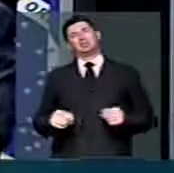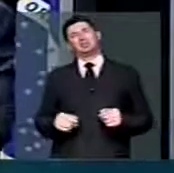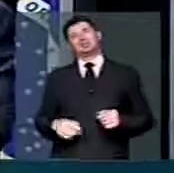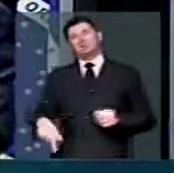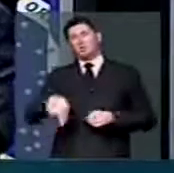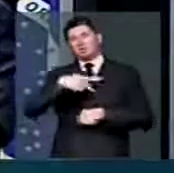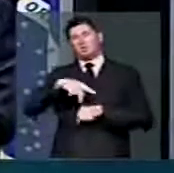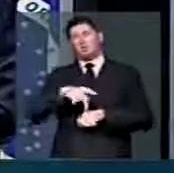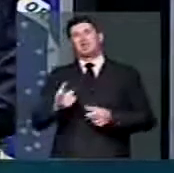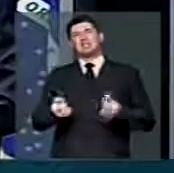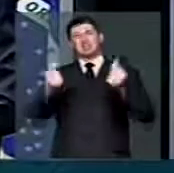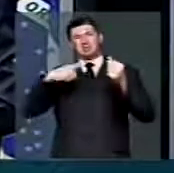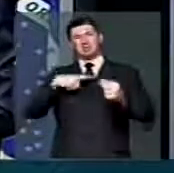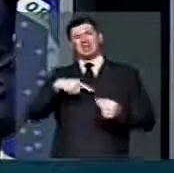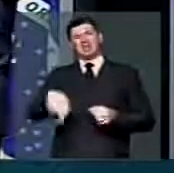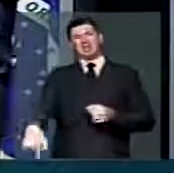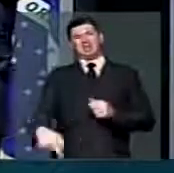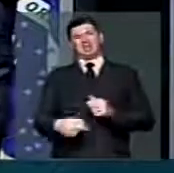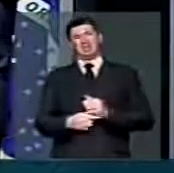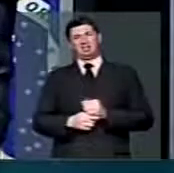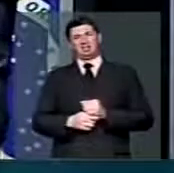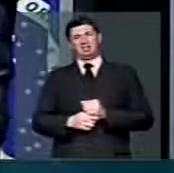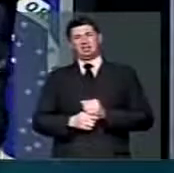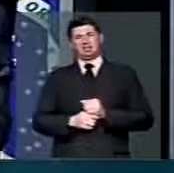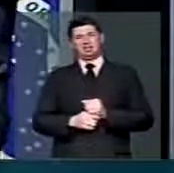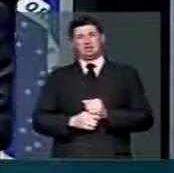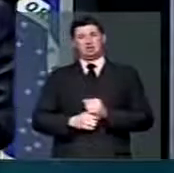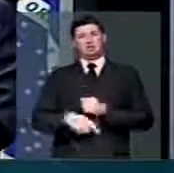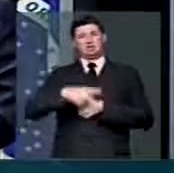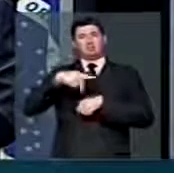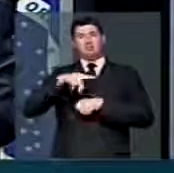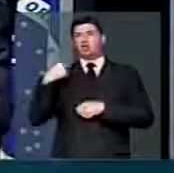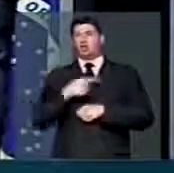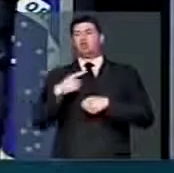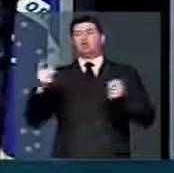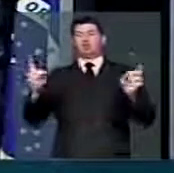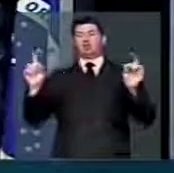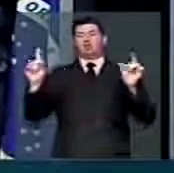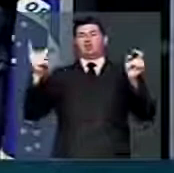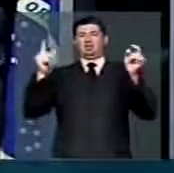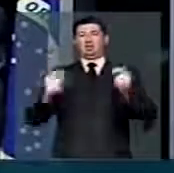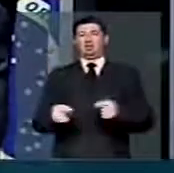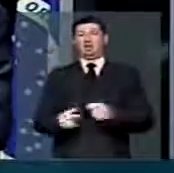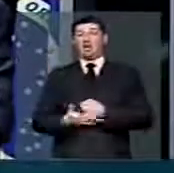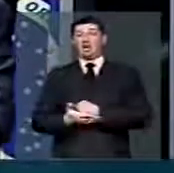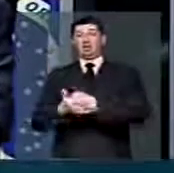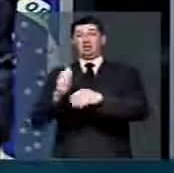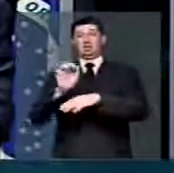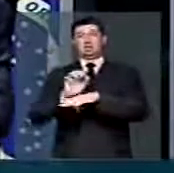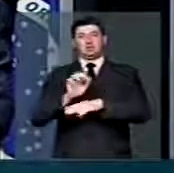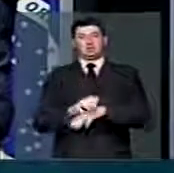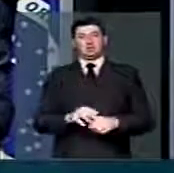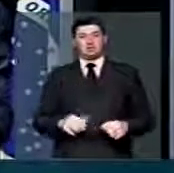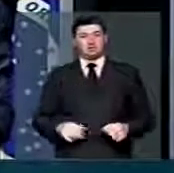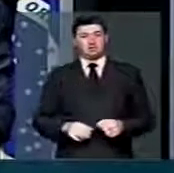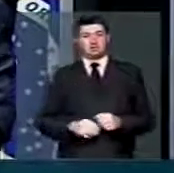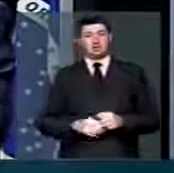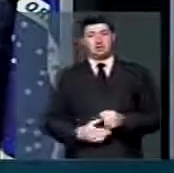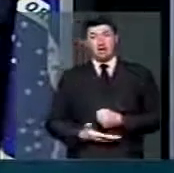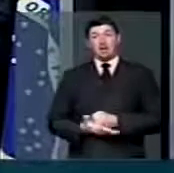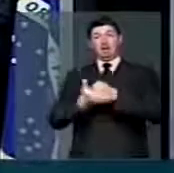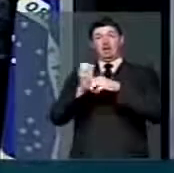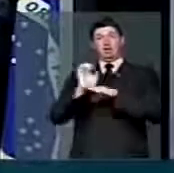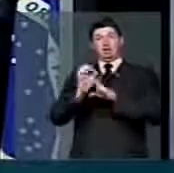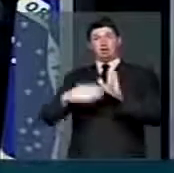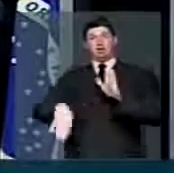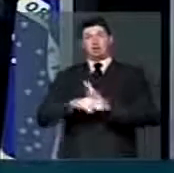que o nosso país é rico, nós sabemos que o nosso país tem condições de ajudar os estados, de subsidiar os